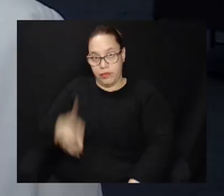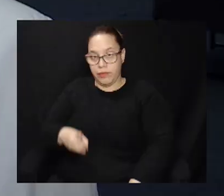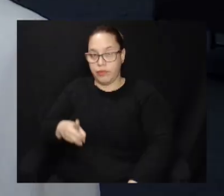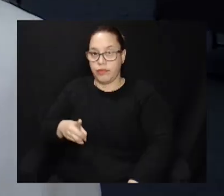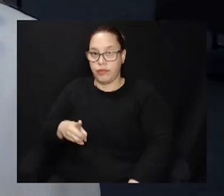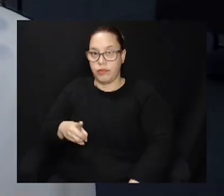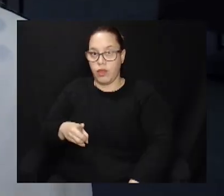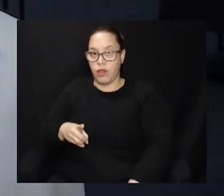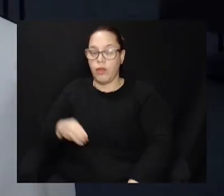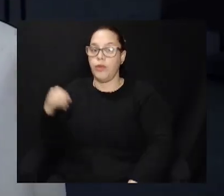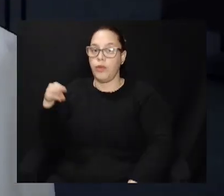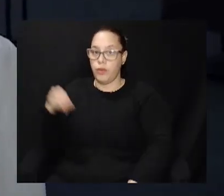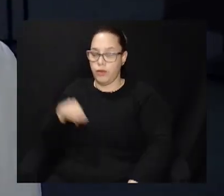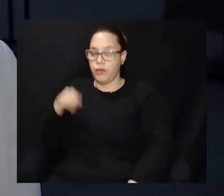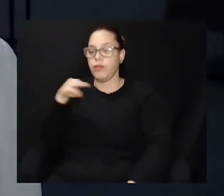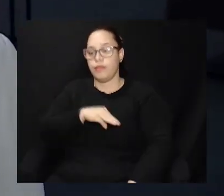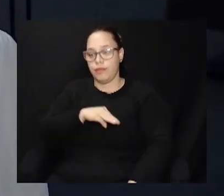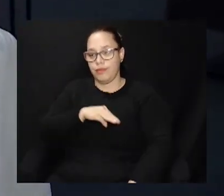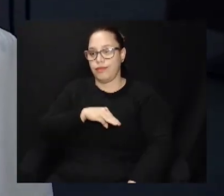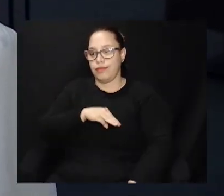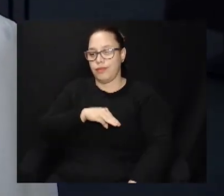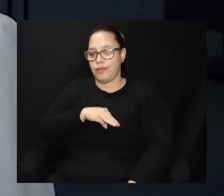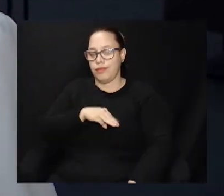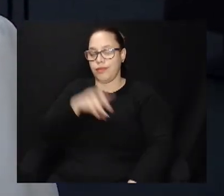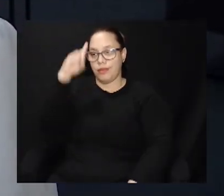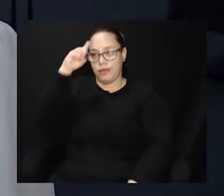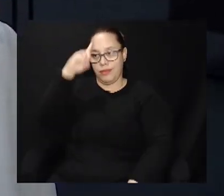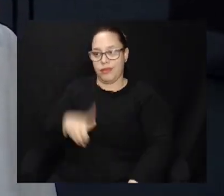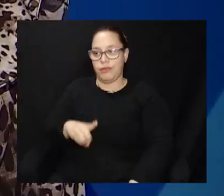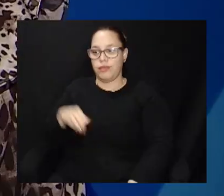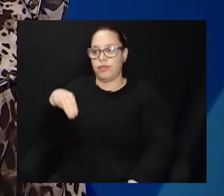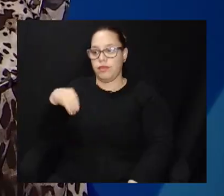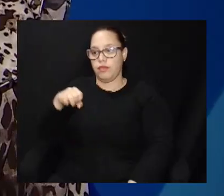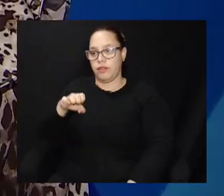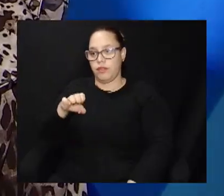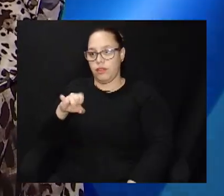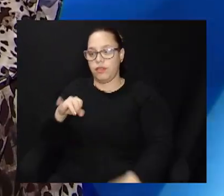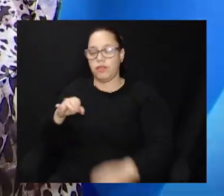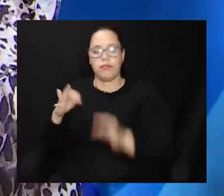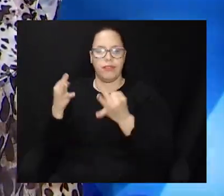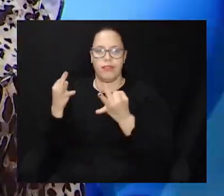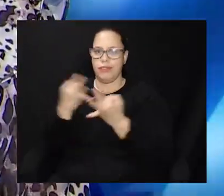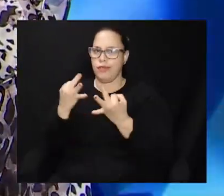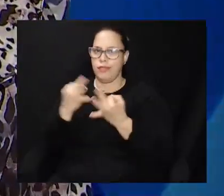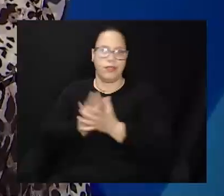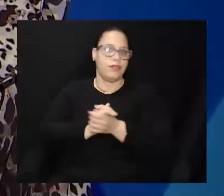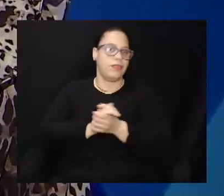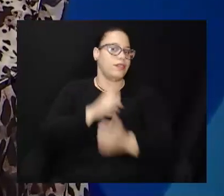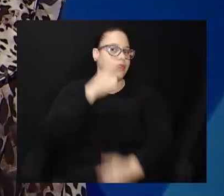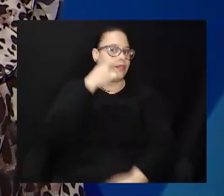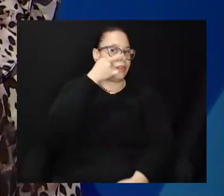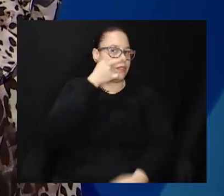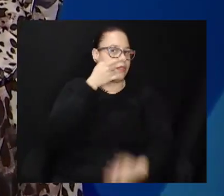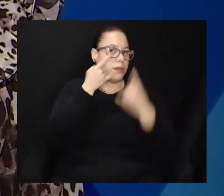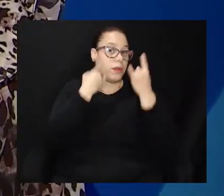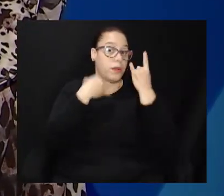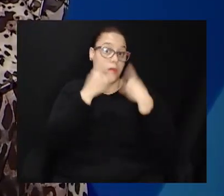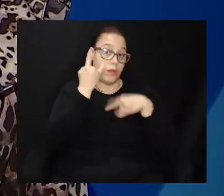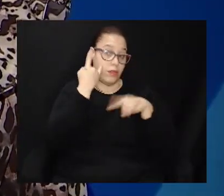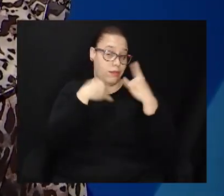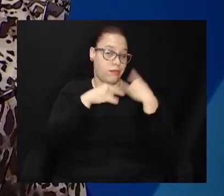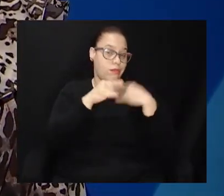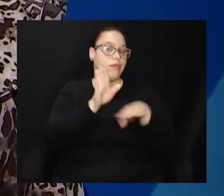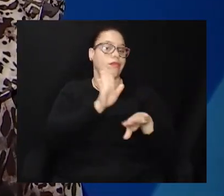Ministério fazendo um atendimento direto aqui para os microempreendedores. Então está sendo fantástico. É muito interessante, né? Porque auxilia, né, os